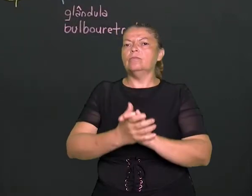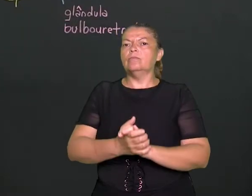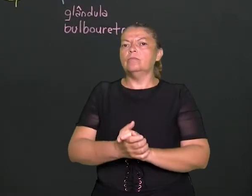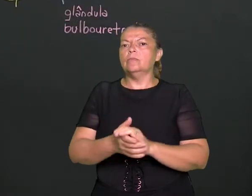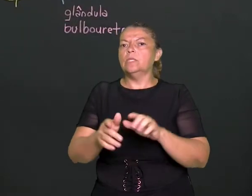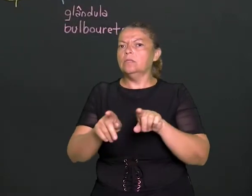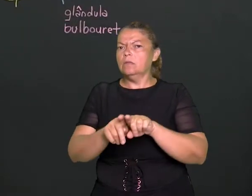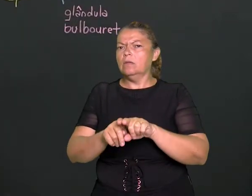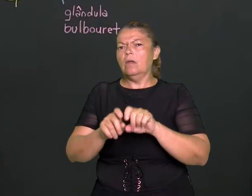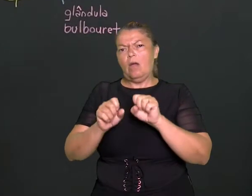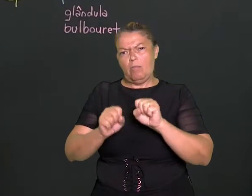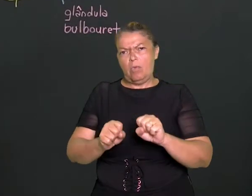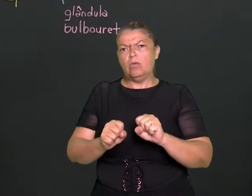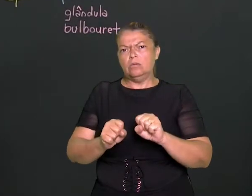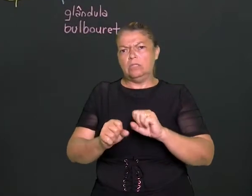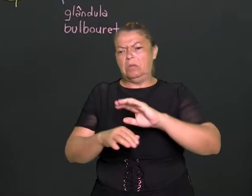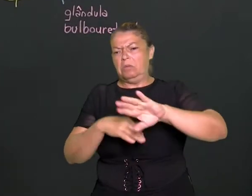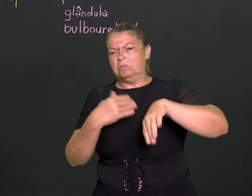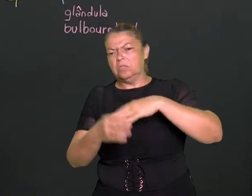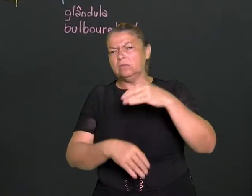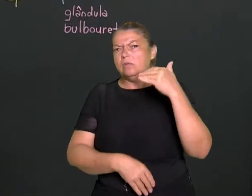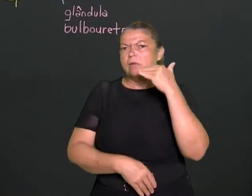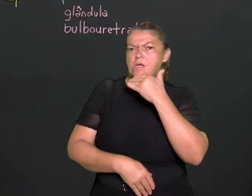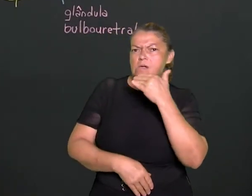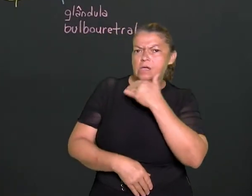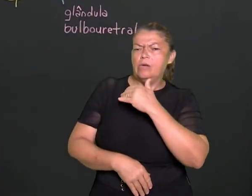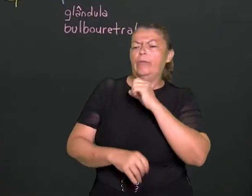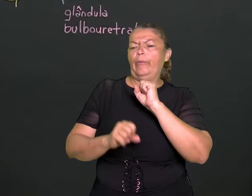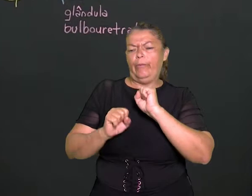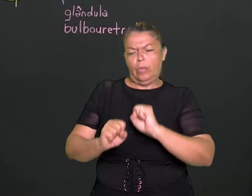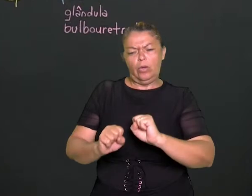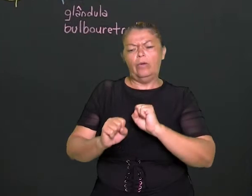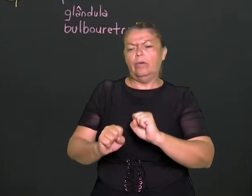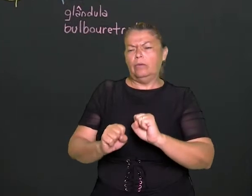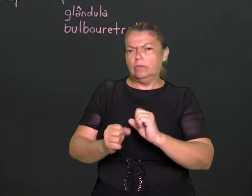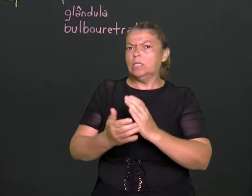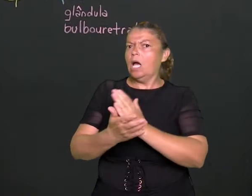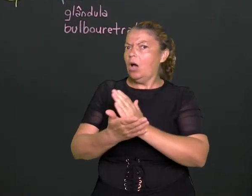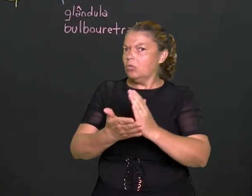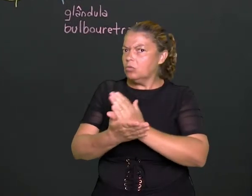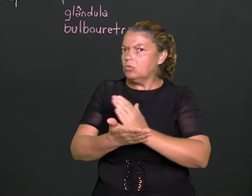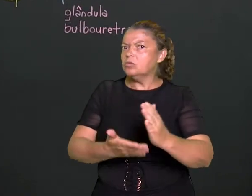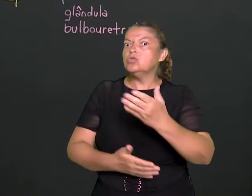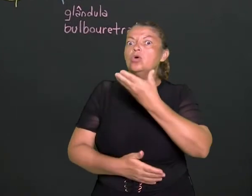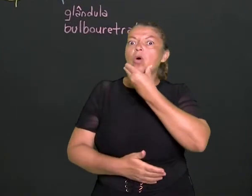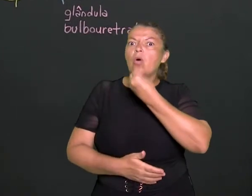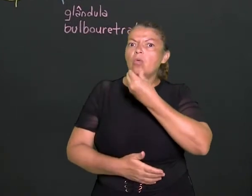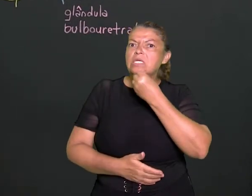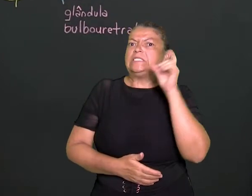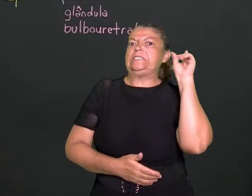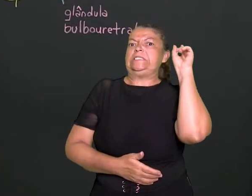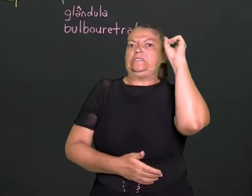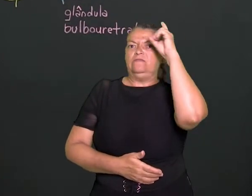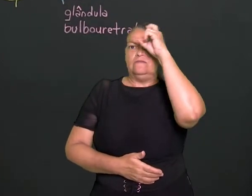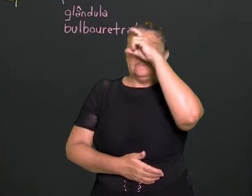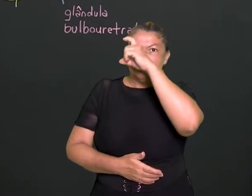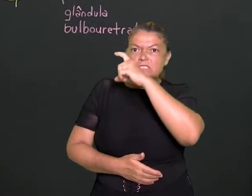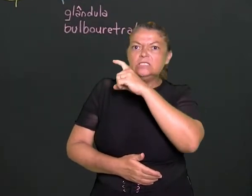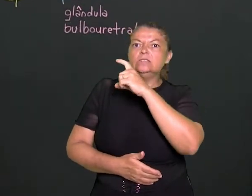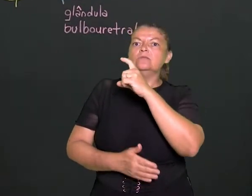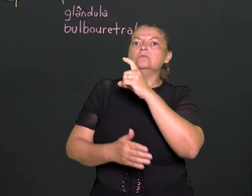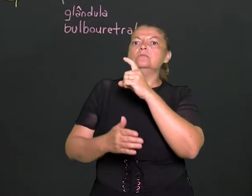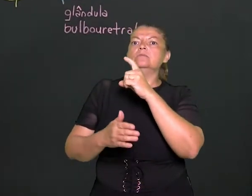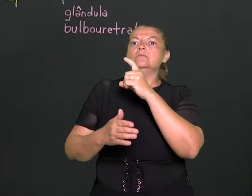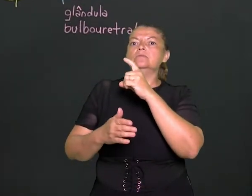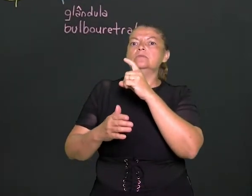cauda. Pode haver uma falha nesse desenvolvimento? Claro que pode. Então, muitos homens eles têm dificuldade na reprodução